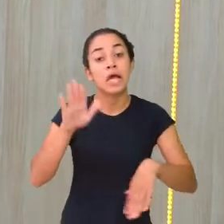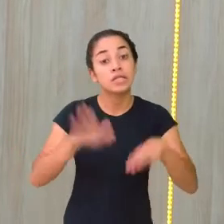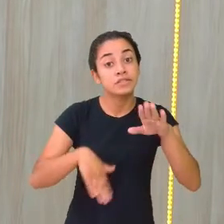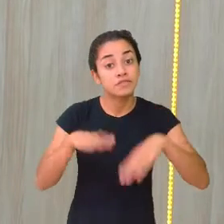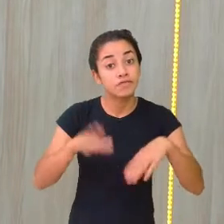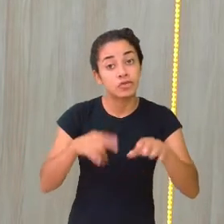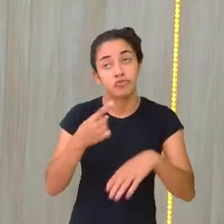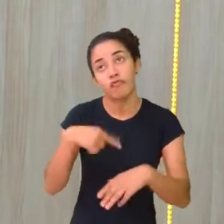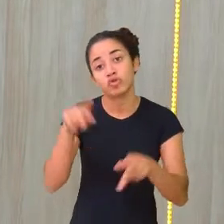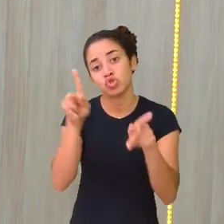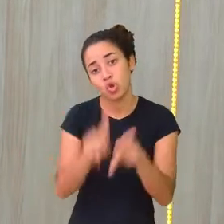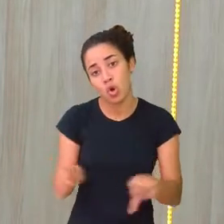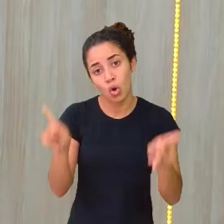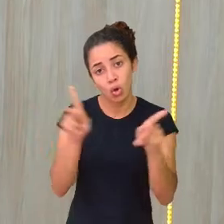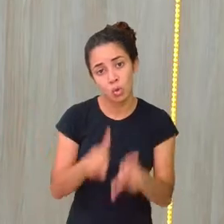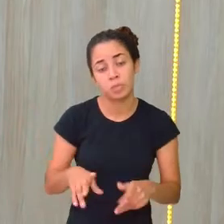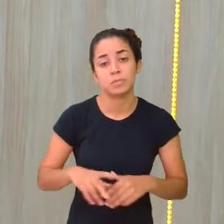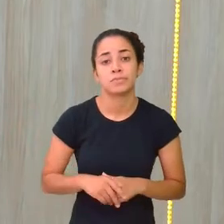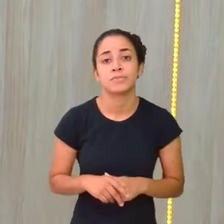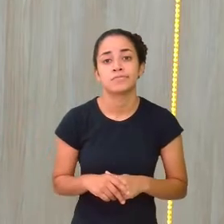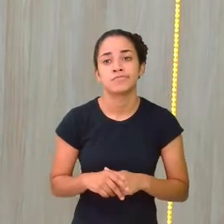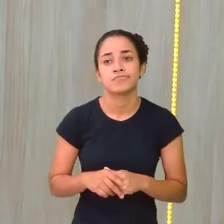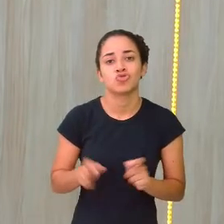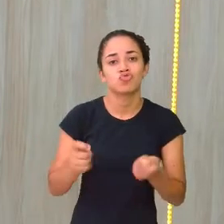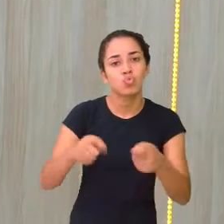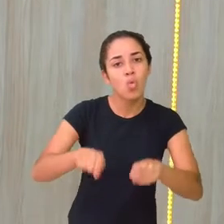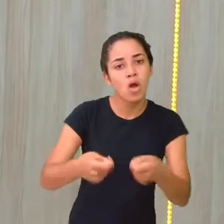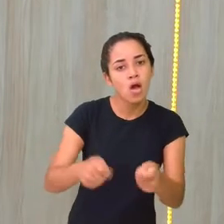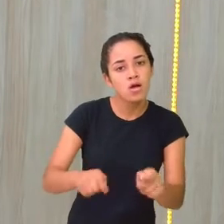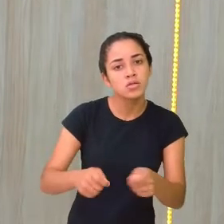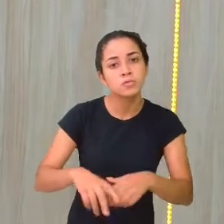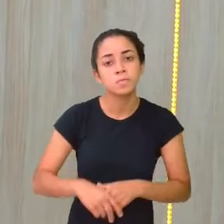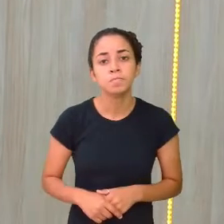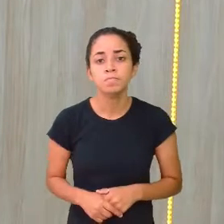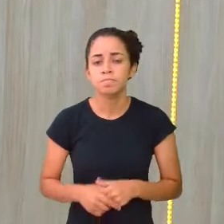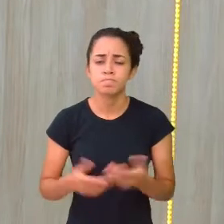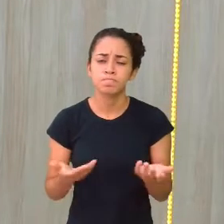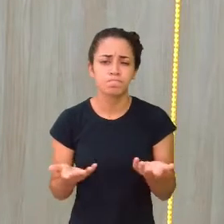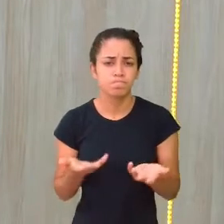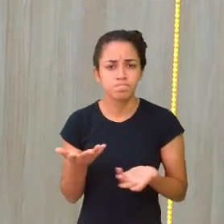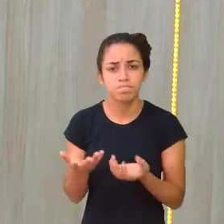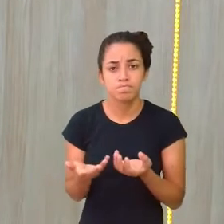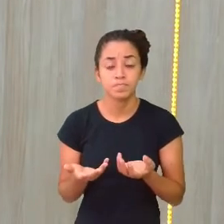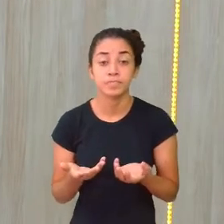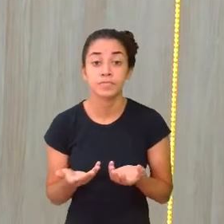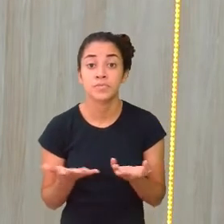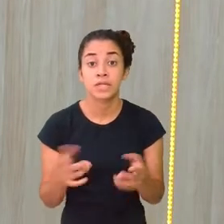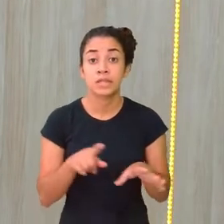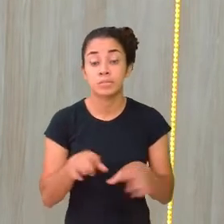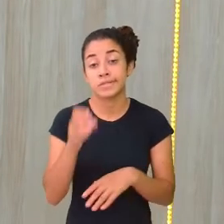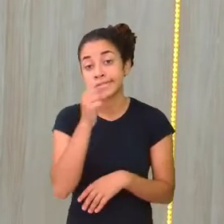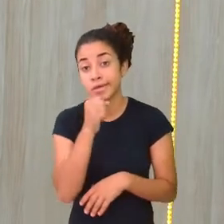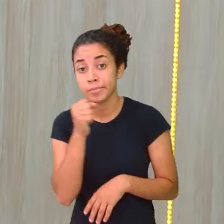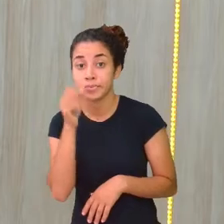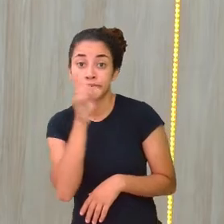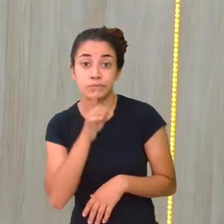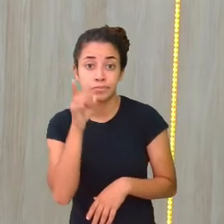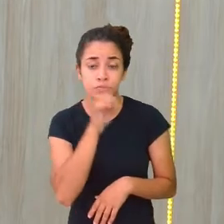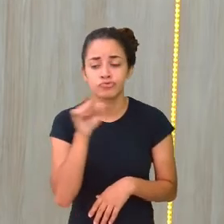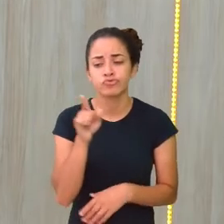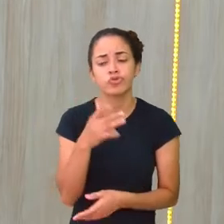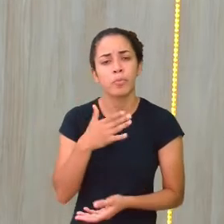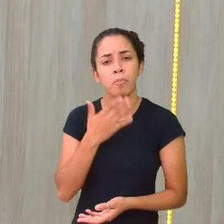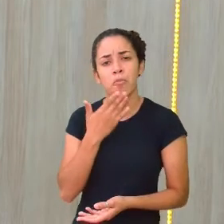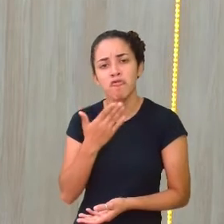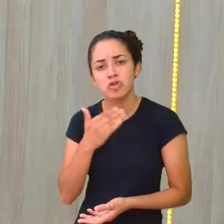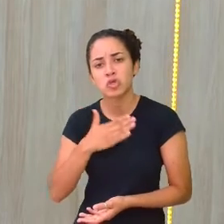ir ali num shoppingzinho, numa churrascaria, um negóciozinho, né? Final de semana, a senhora prefere fazer